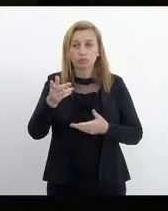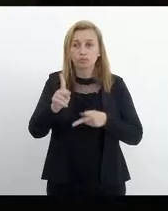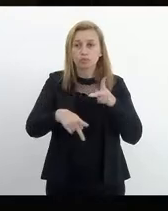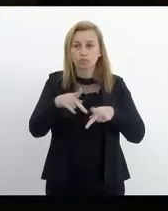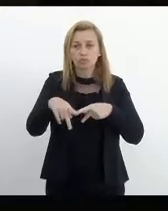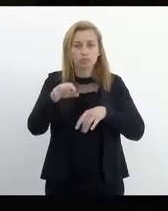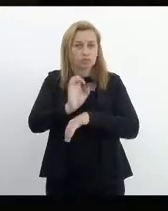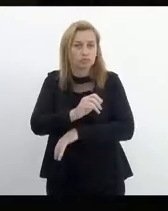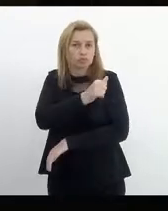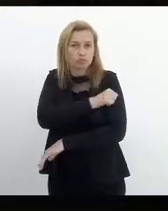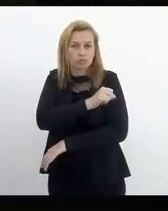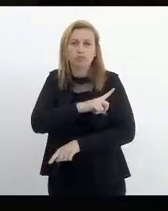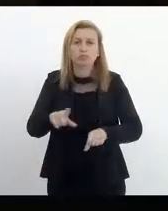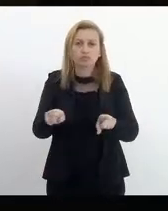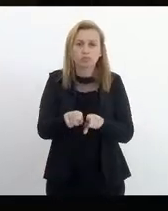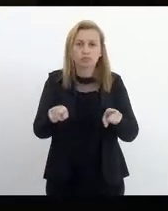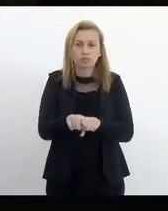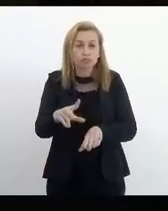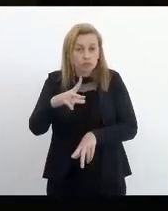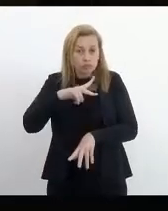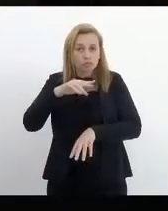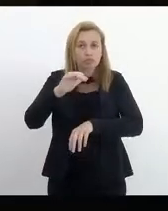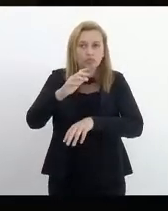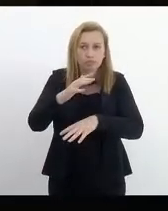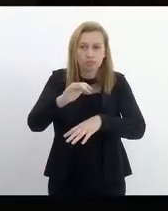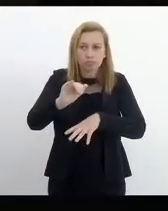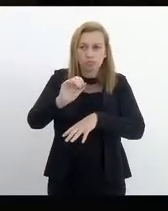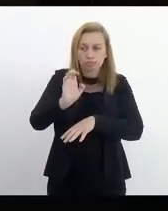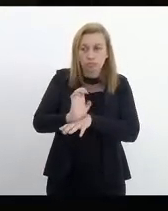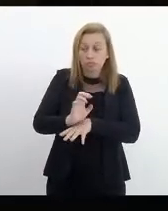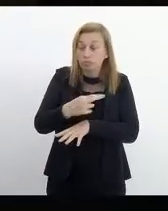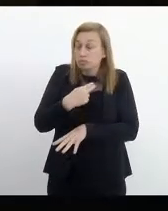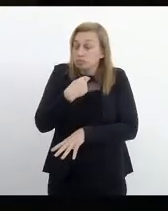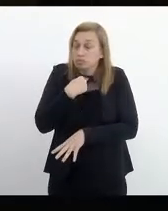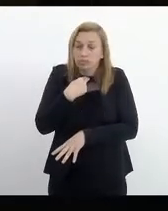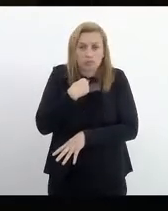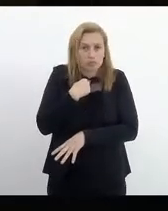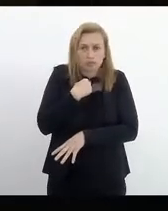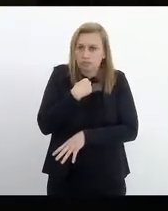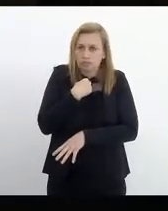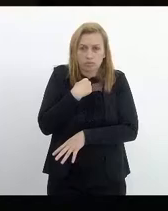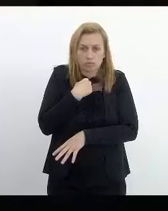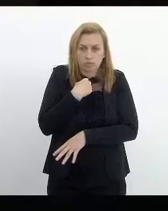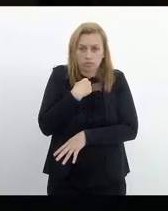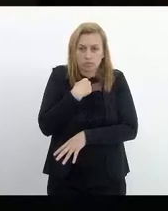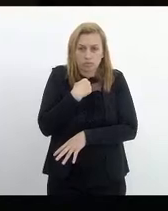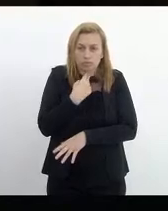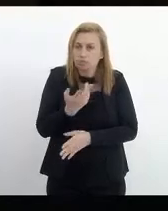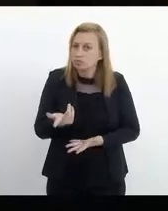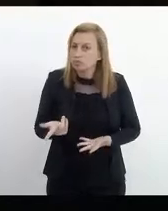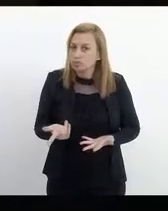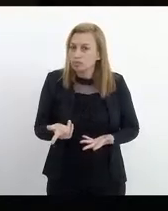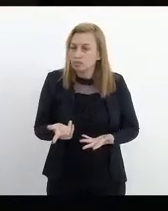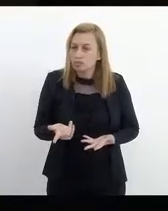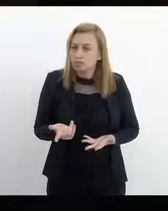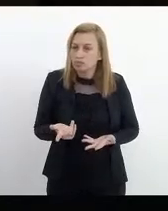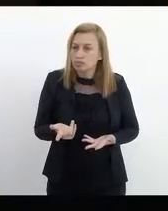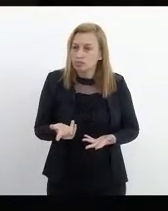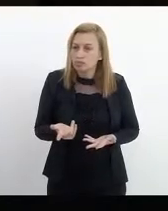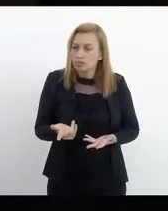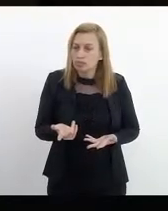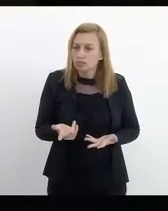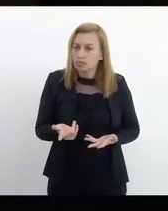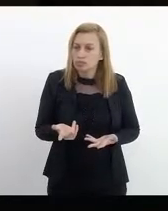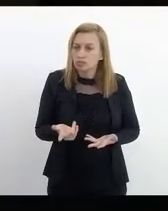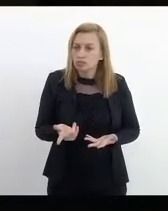de Janeiro e do próprio Estado do Rio de Janeiro não podemos de forma alguma ficar deixar de